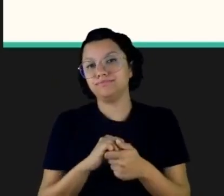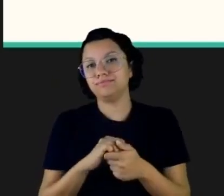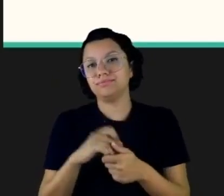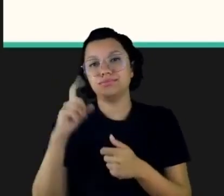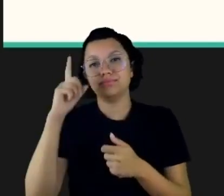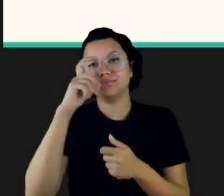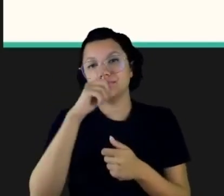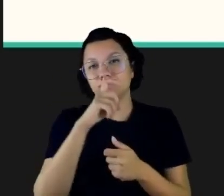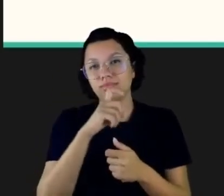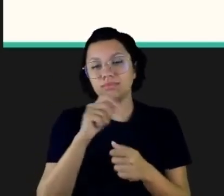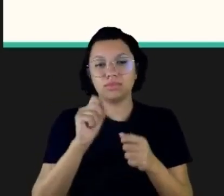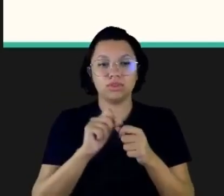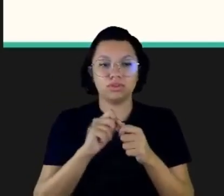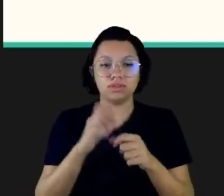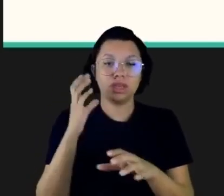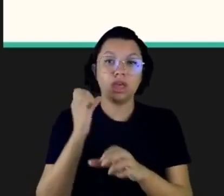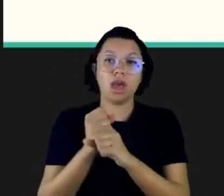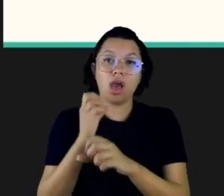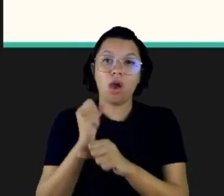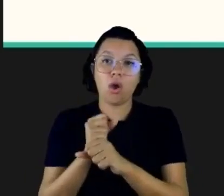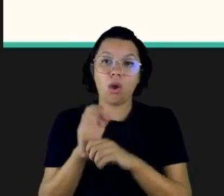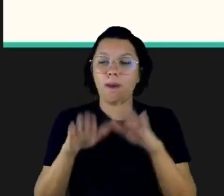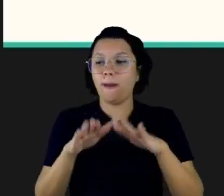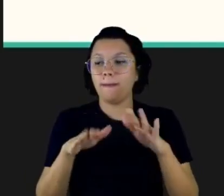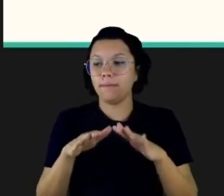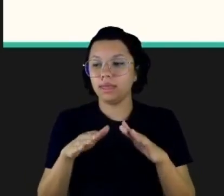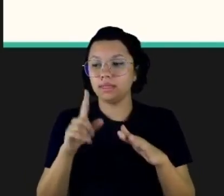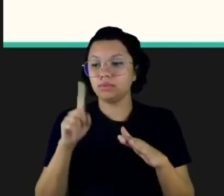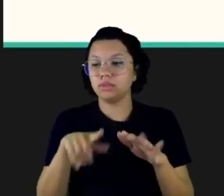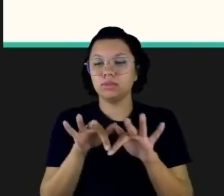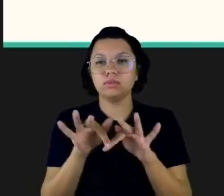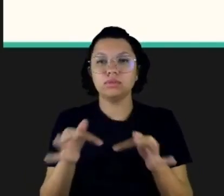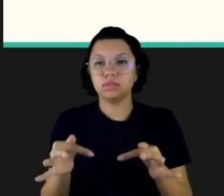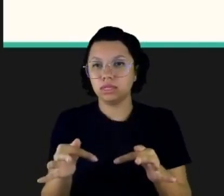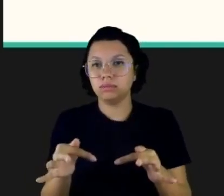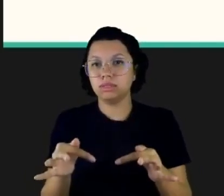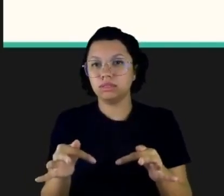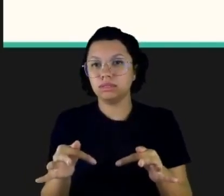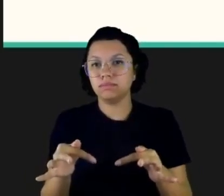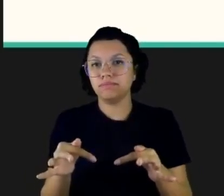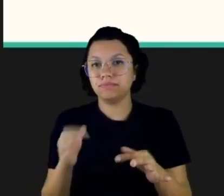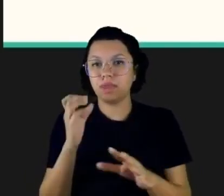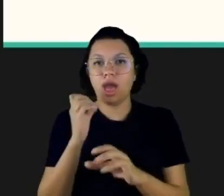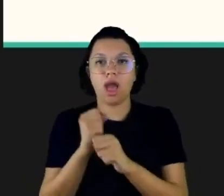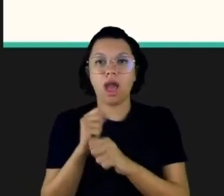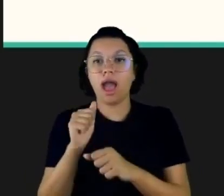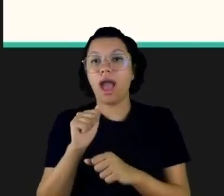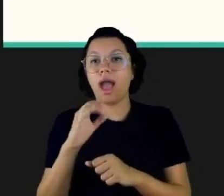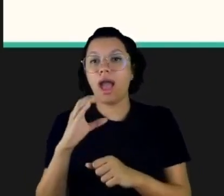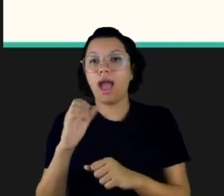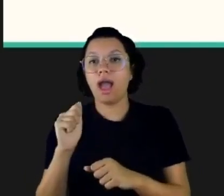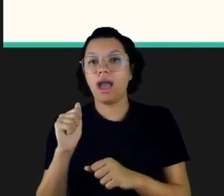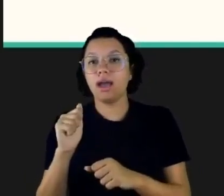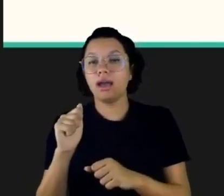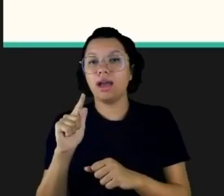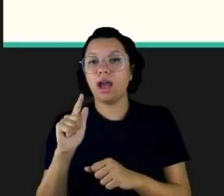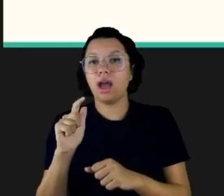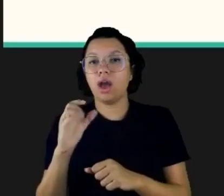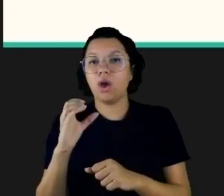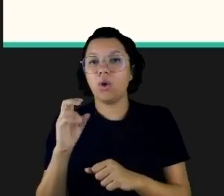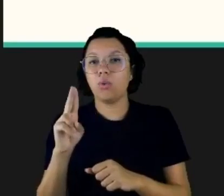realizar cálculos, né? Mesmo cálculos simples, que é a acalculia, não consegue mais aprender